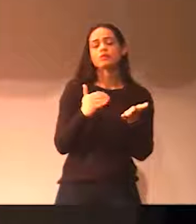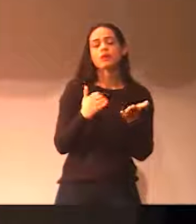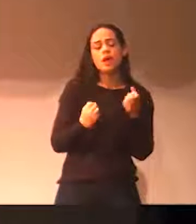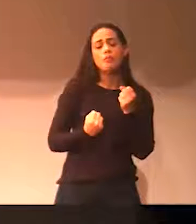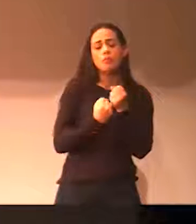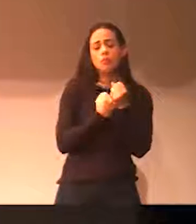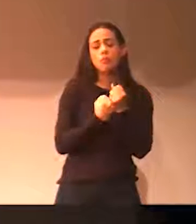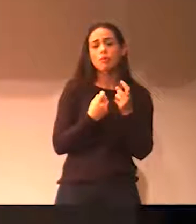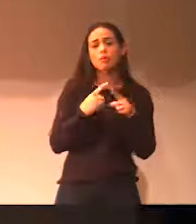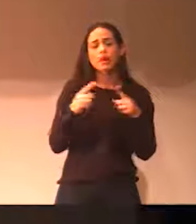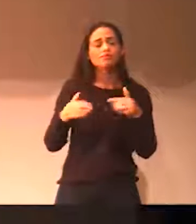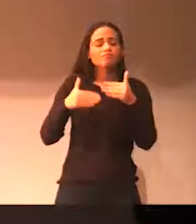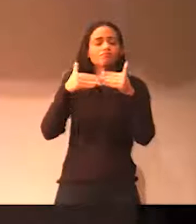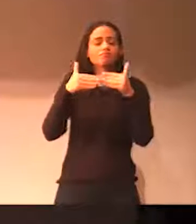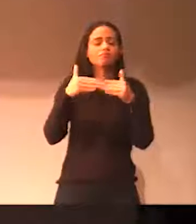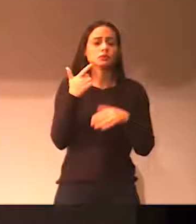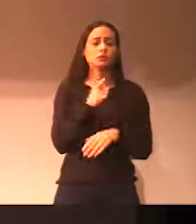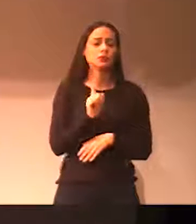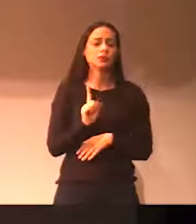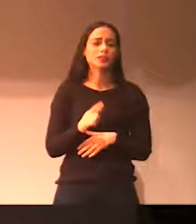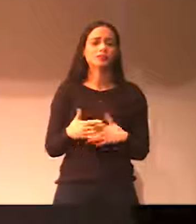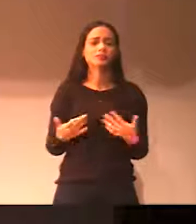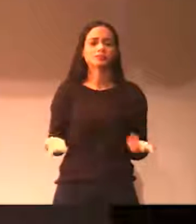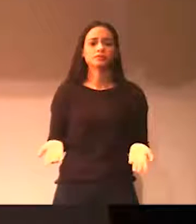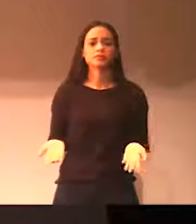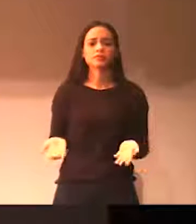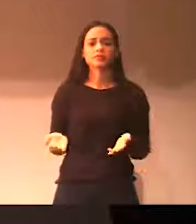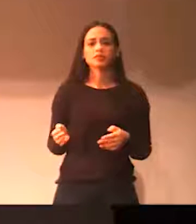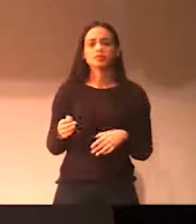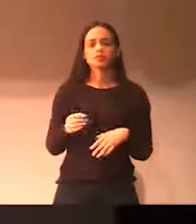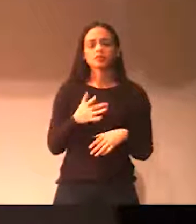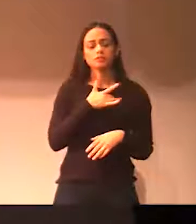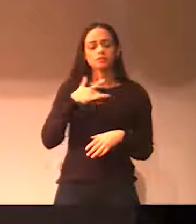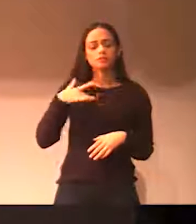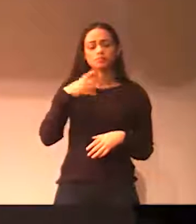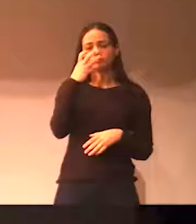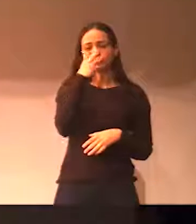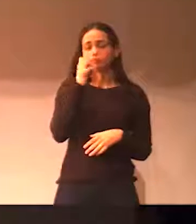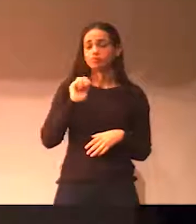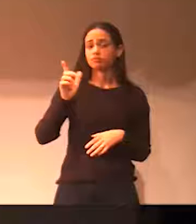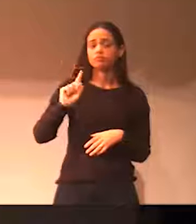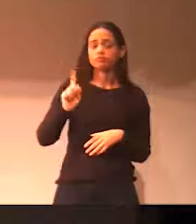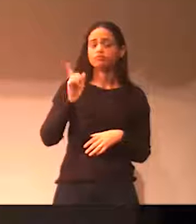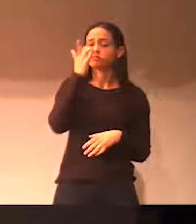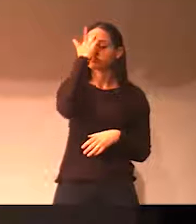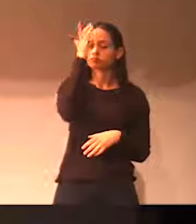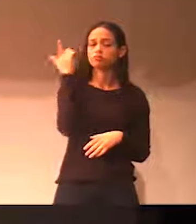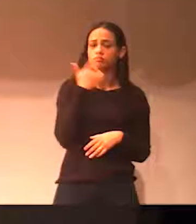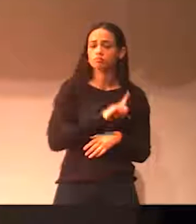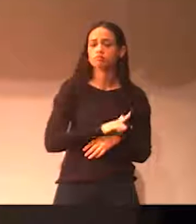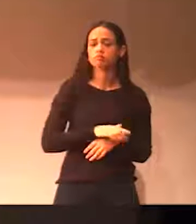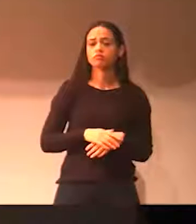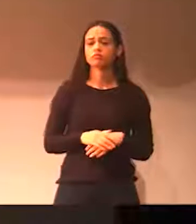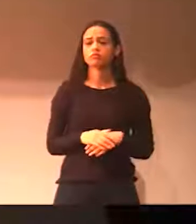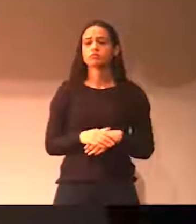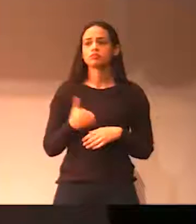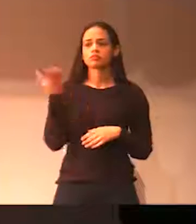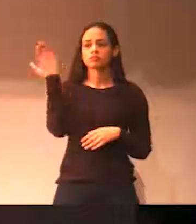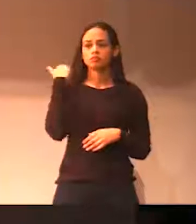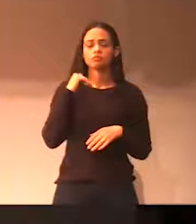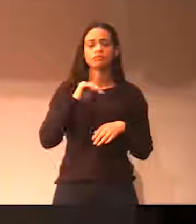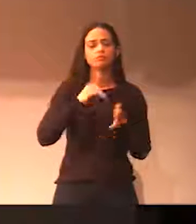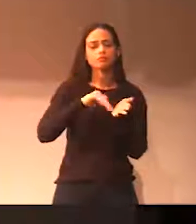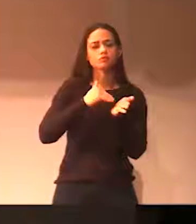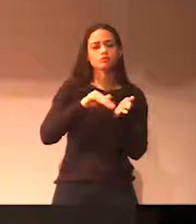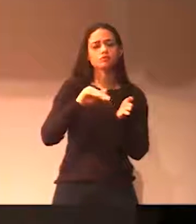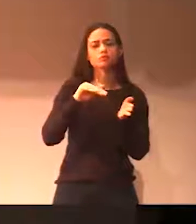não é caro, e não é difícil de fazer. Tanto é que a primeira vez que nós sentamos numa reunião com o pessoal lá do Estado, eles fecharam os 3 projetos com a